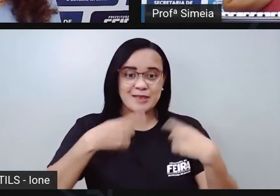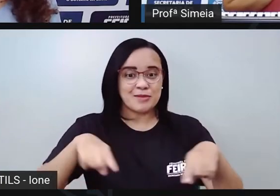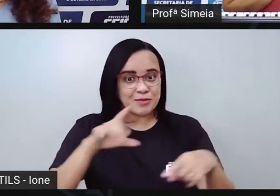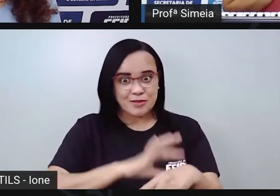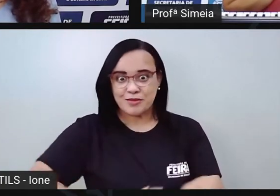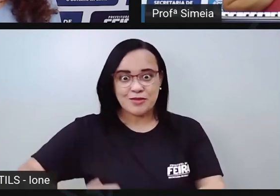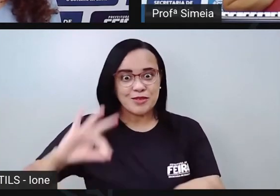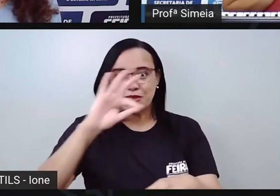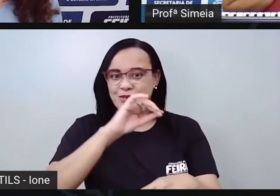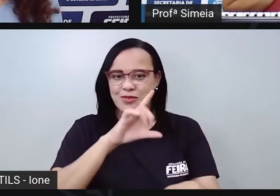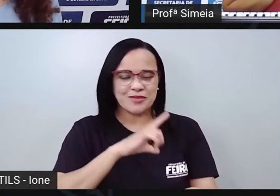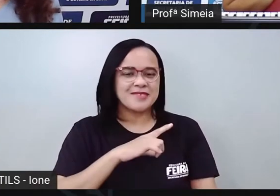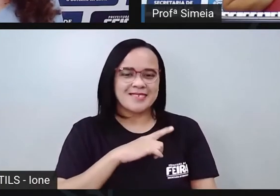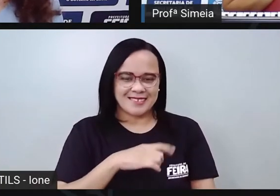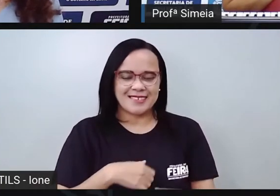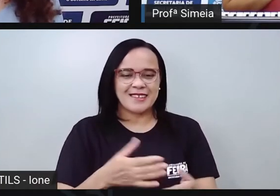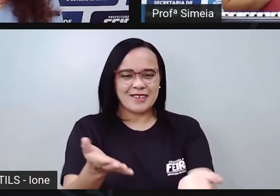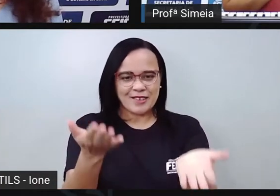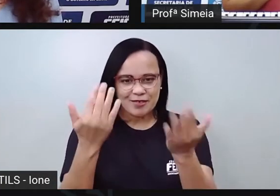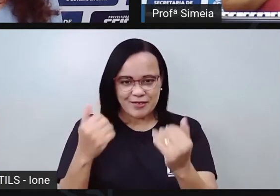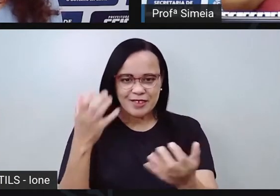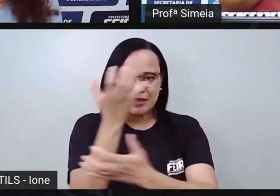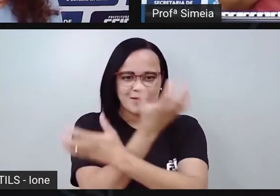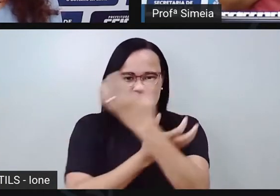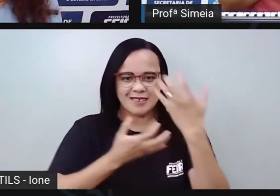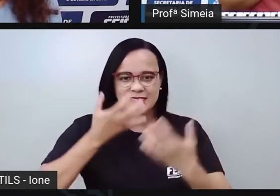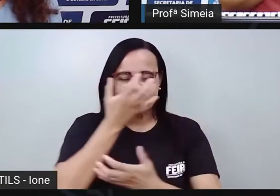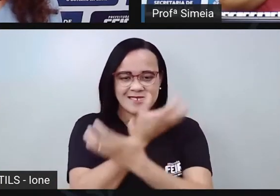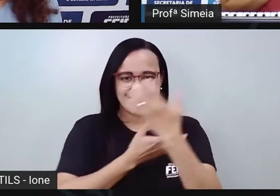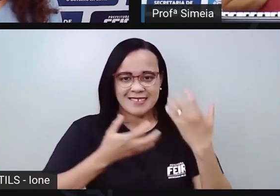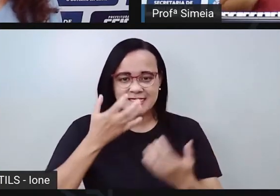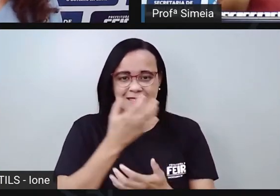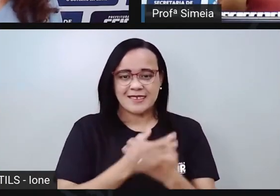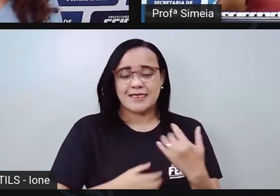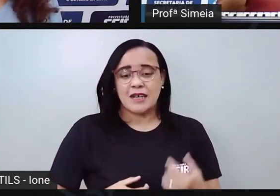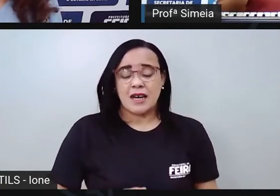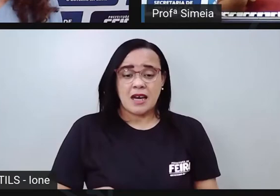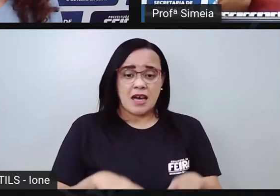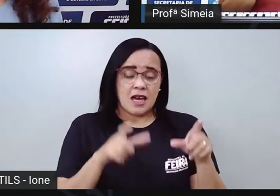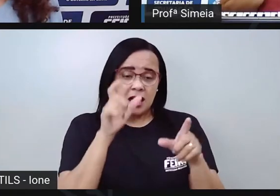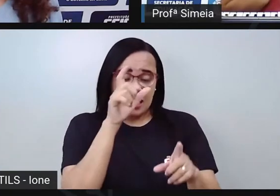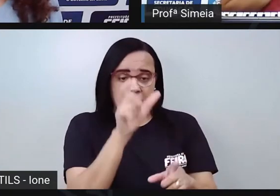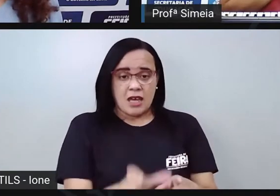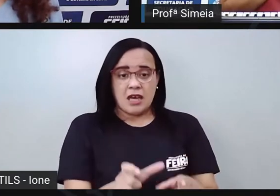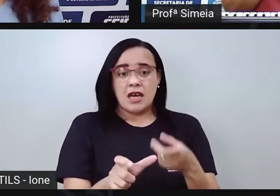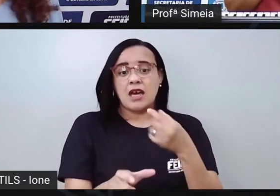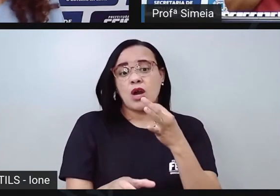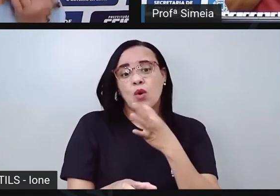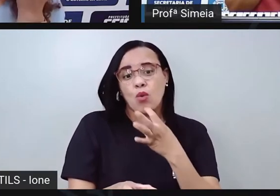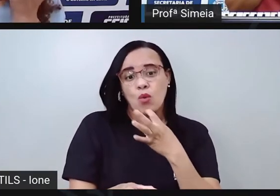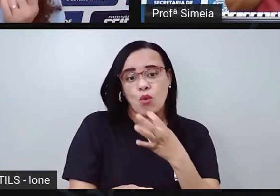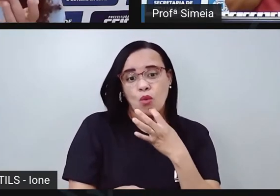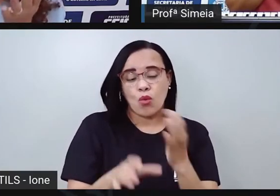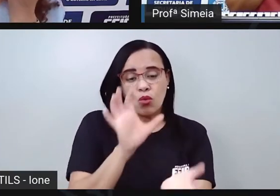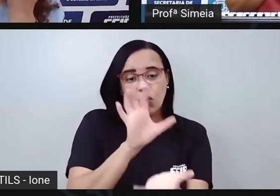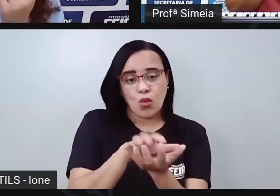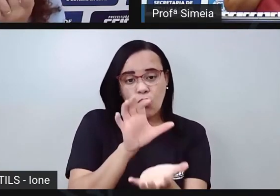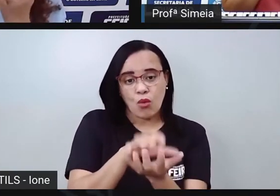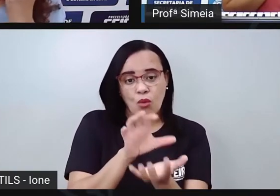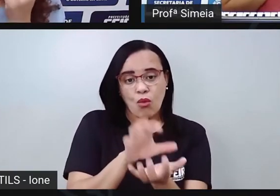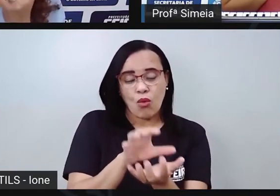E aí vamos cantar vamos e eu conheço um jacaré que gosta de comer